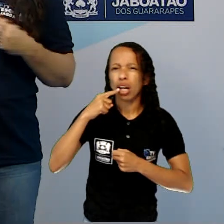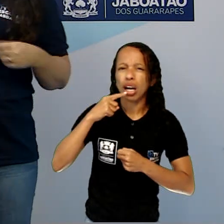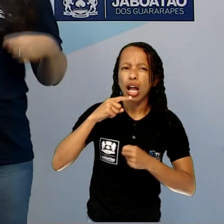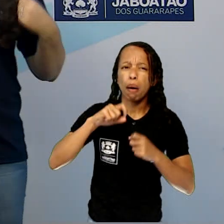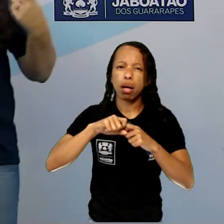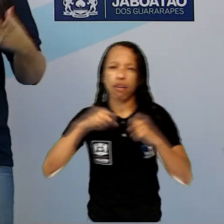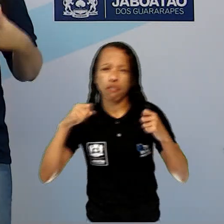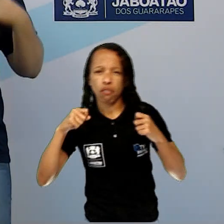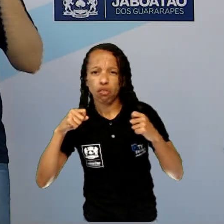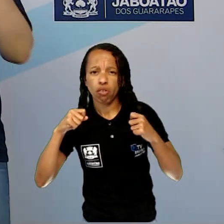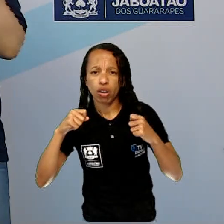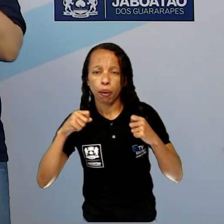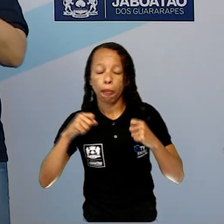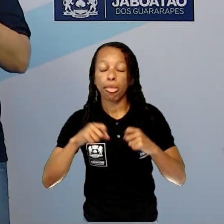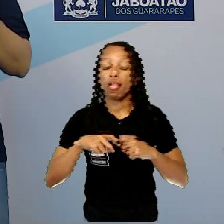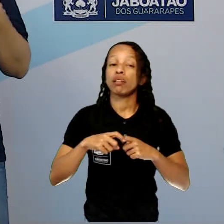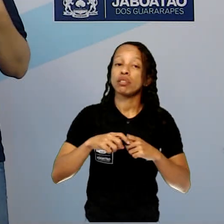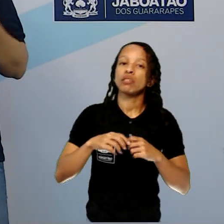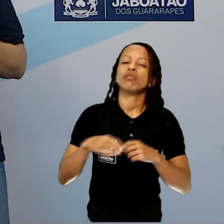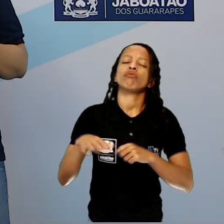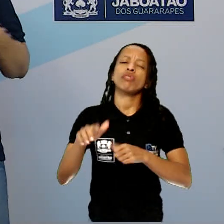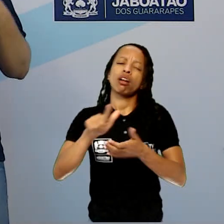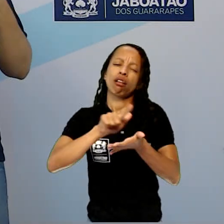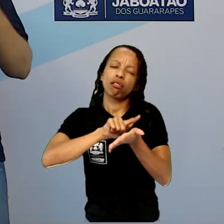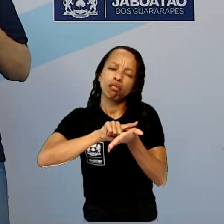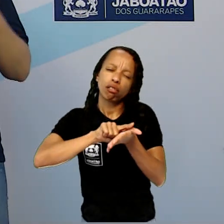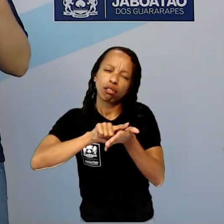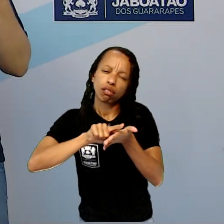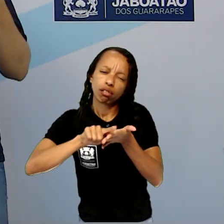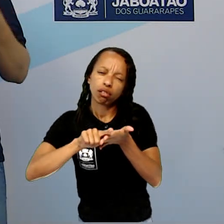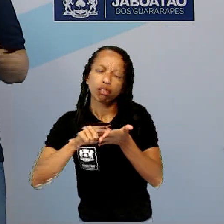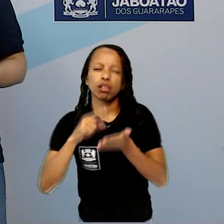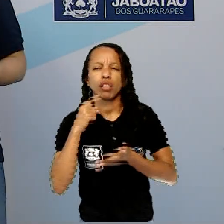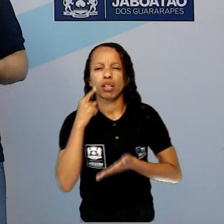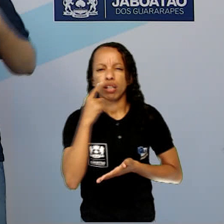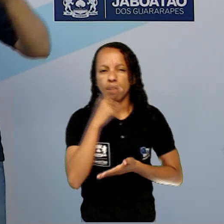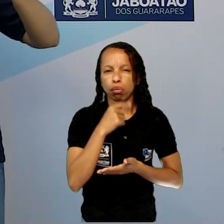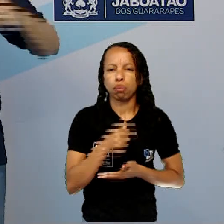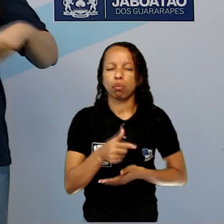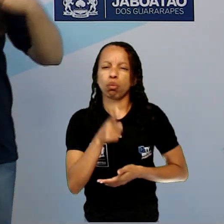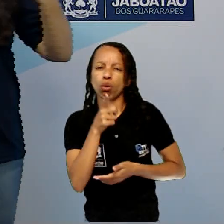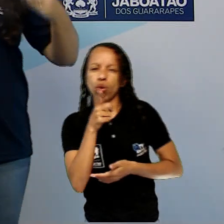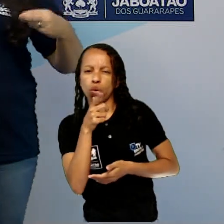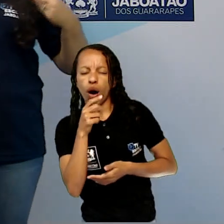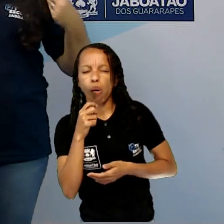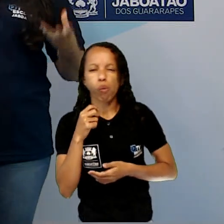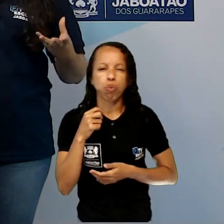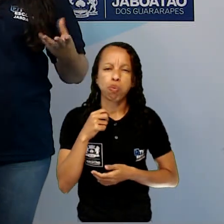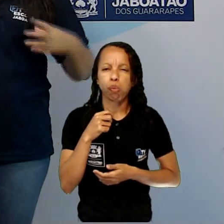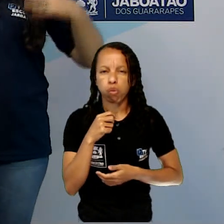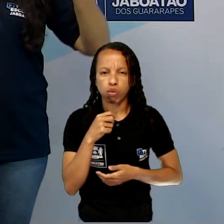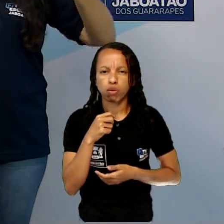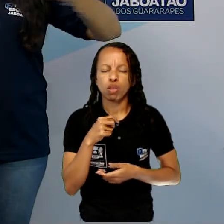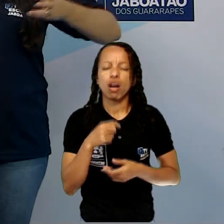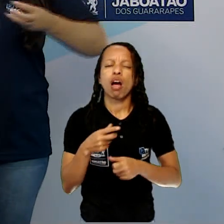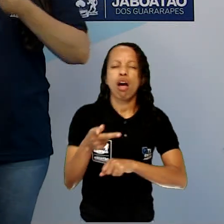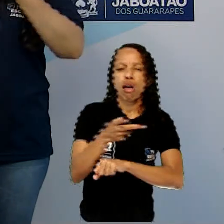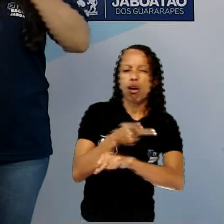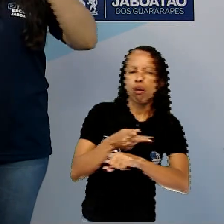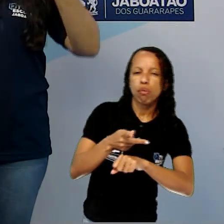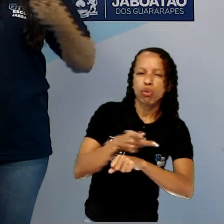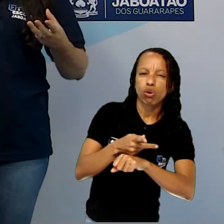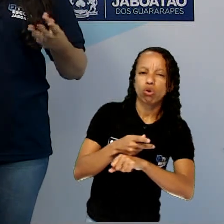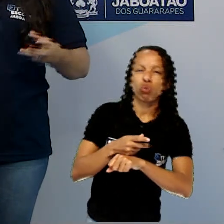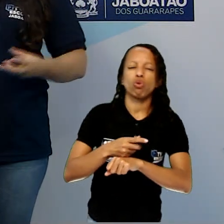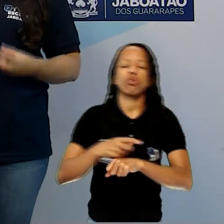lugar. Então, ó, limpa a boca com bochecha com água limpa e procura o dentista. Se por acaso o dente